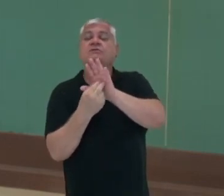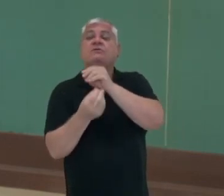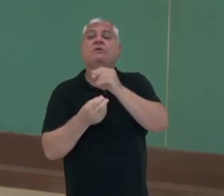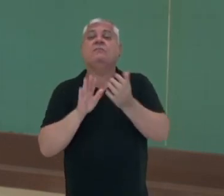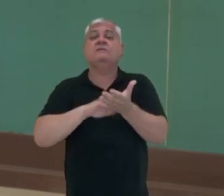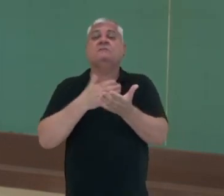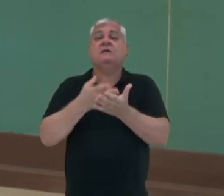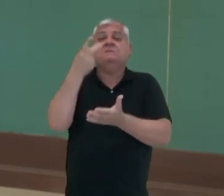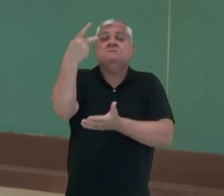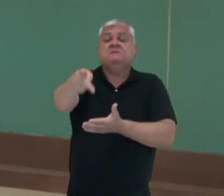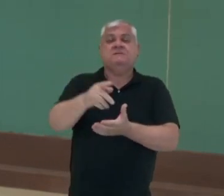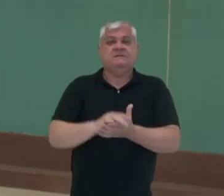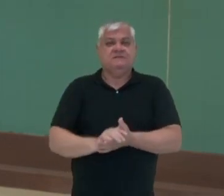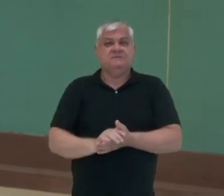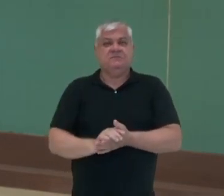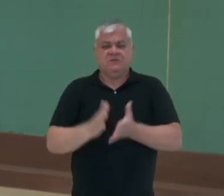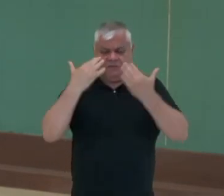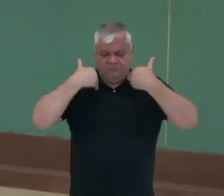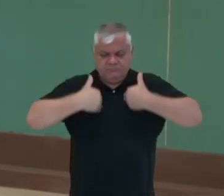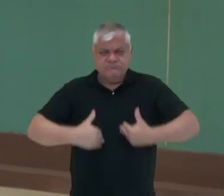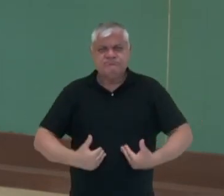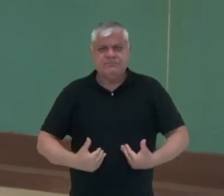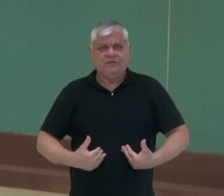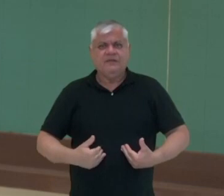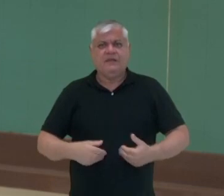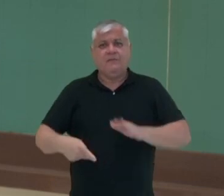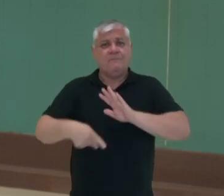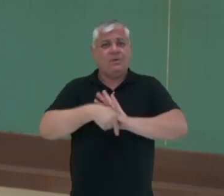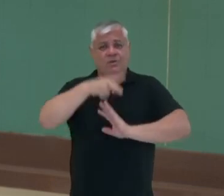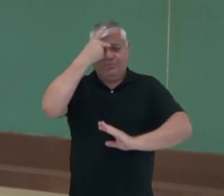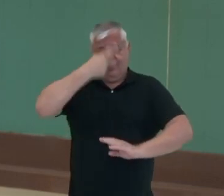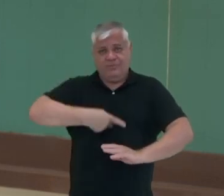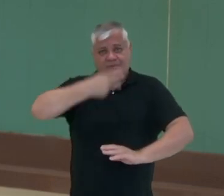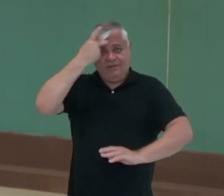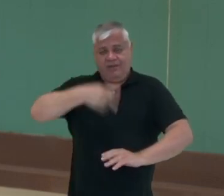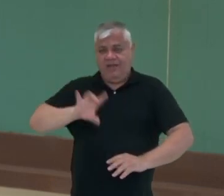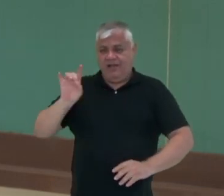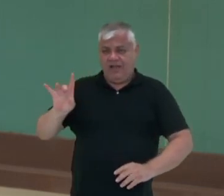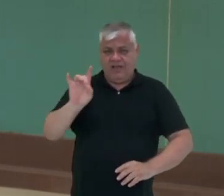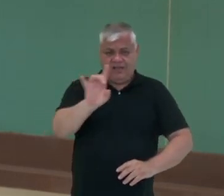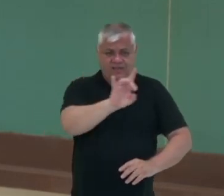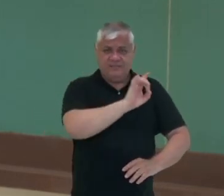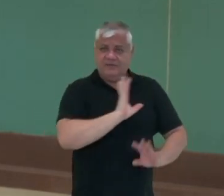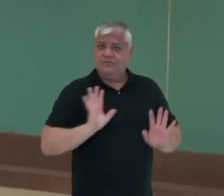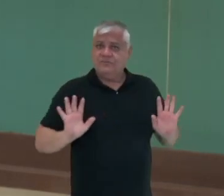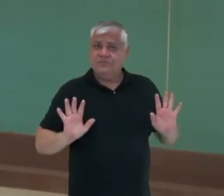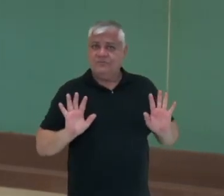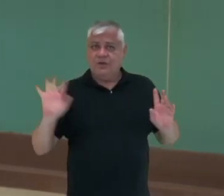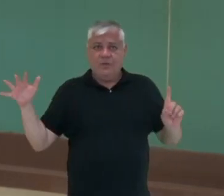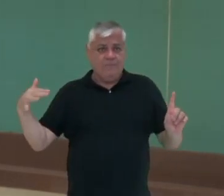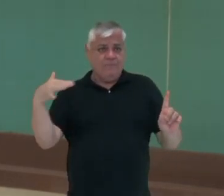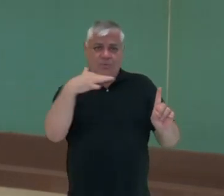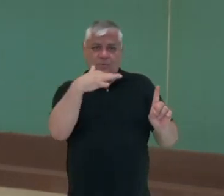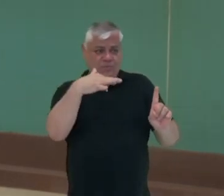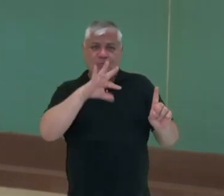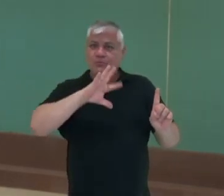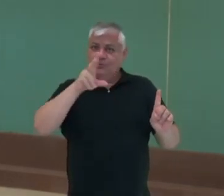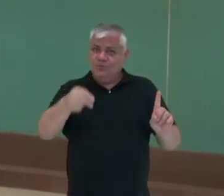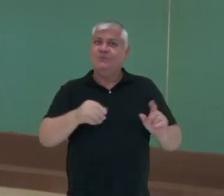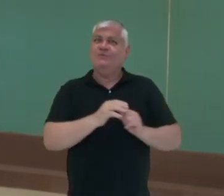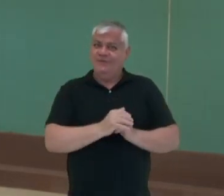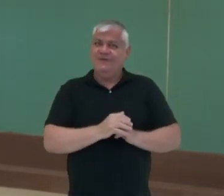é válida, porque a performance é algo pessoal de artista para público, não público geral, mas cada